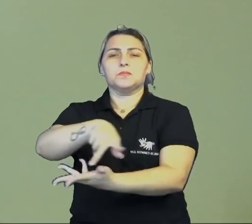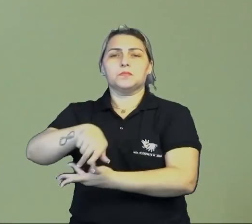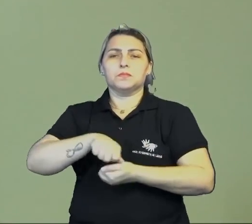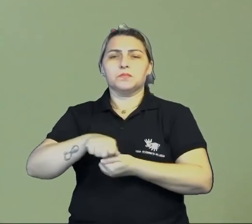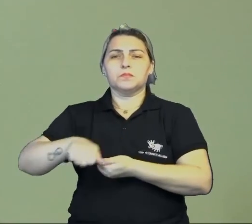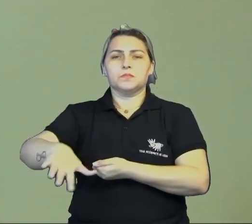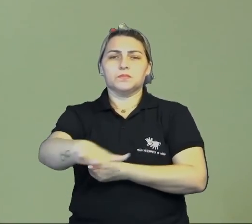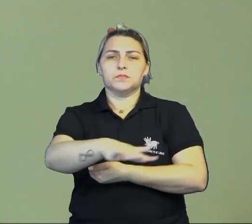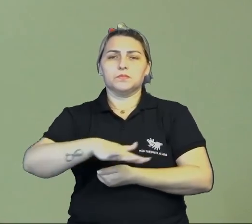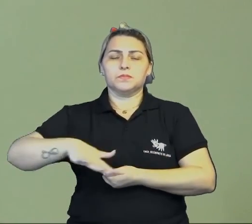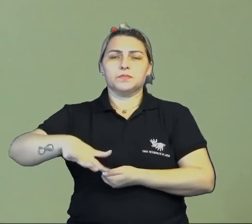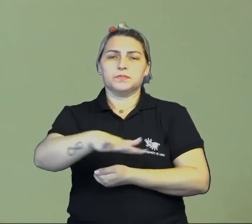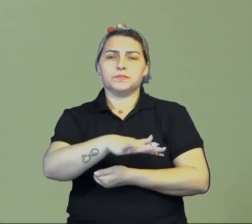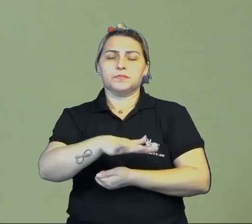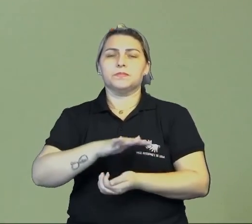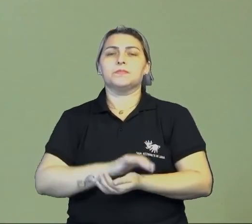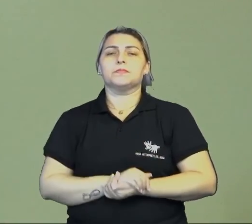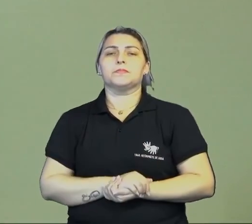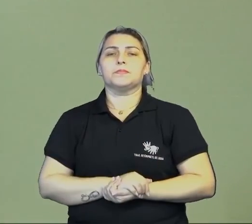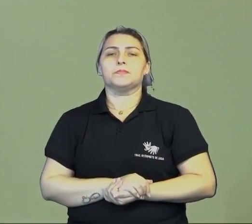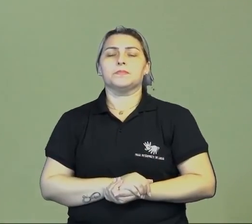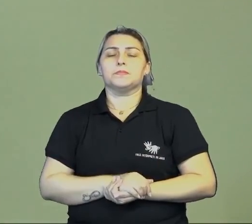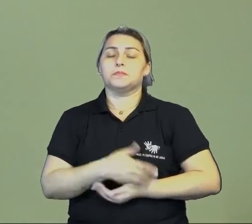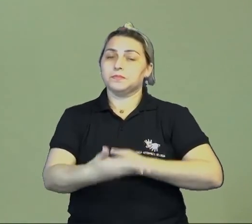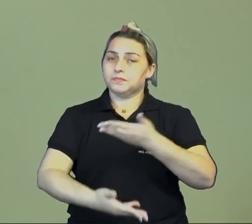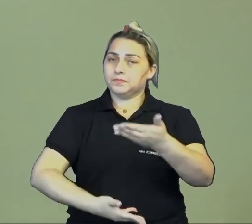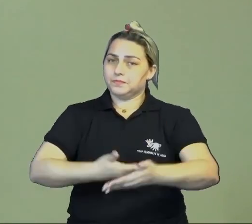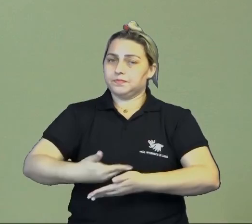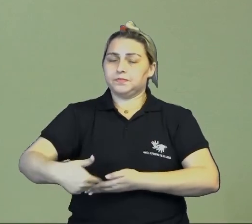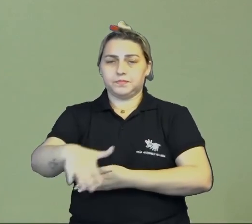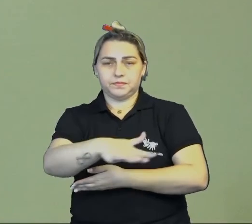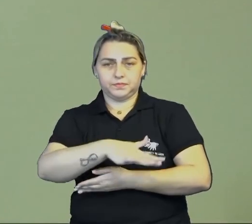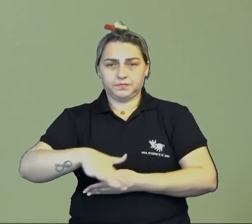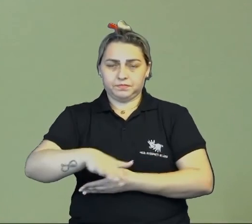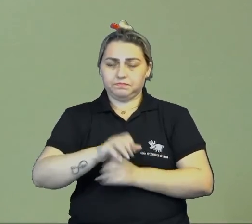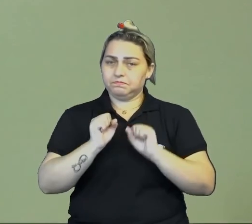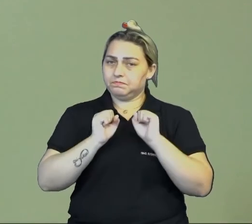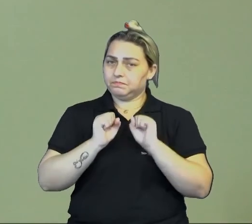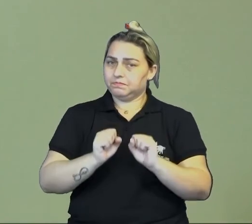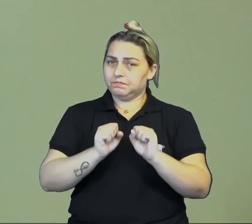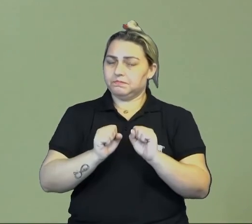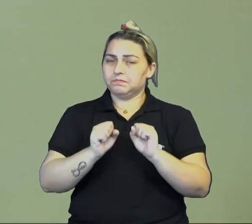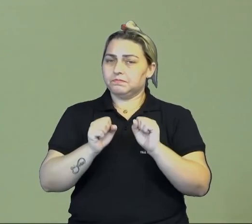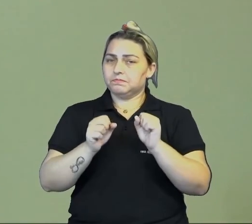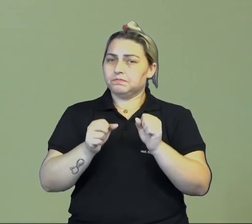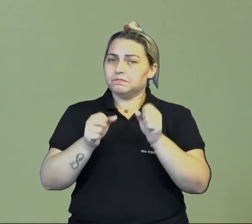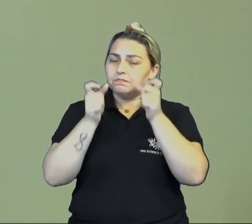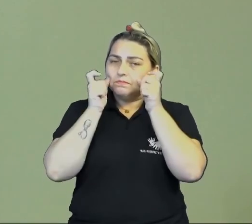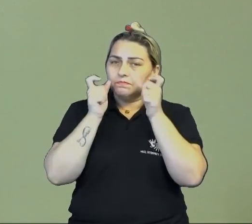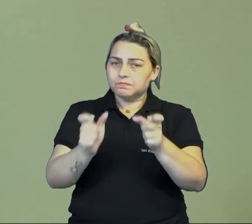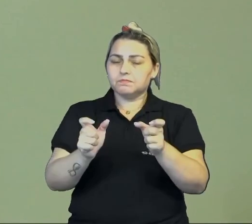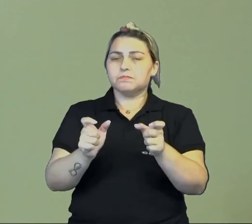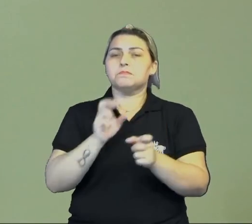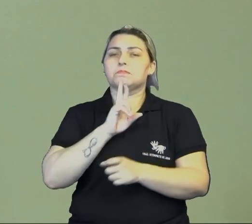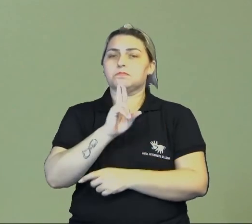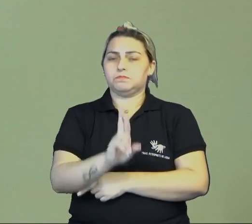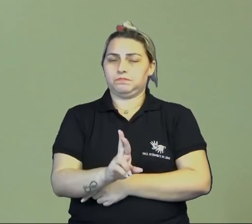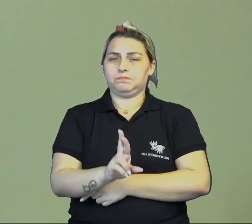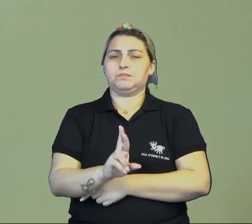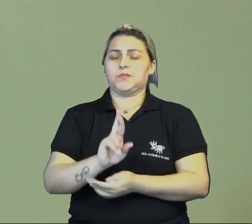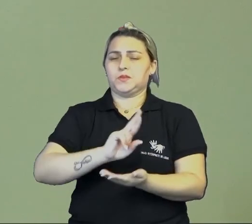Ou seja, a dinâmica das nossas relações sociais, conforme vocês puderam observar na alternativa correta, elas